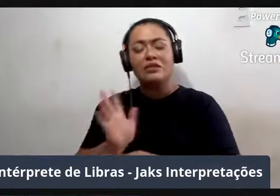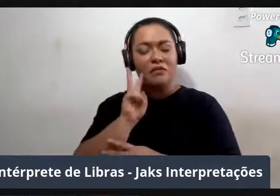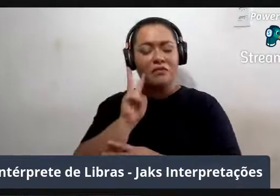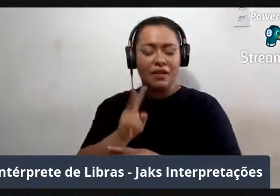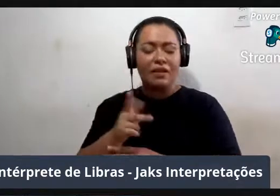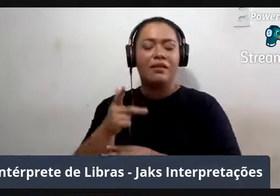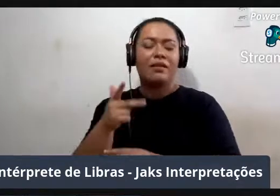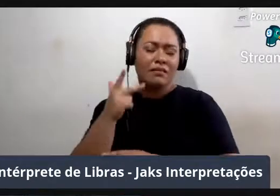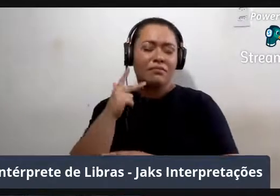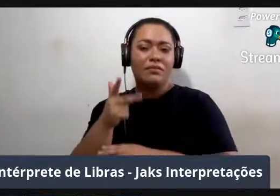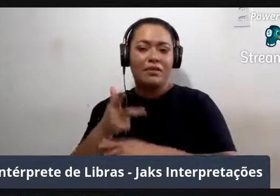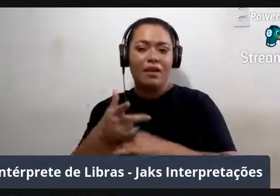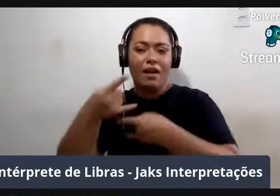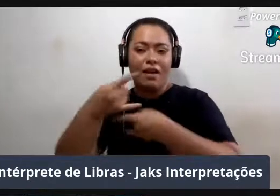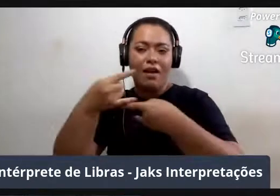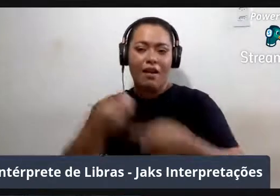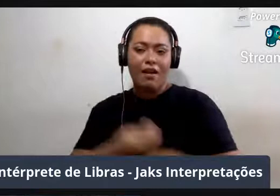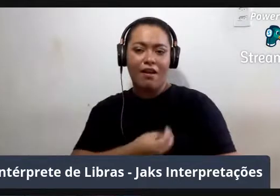onde é Pancararu,